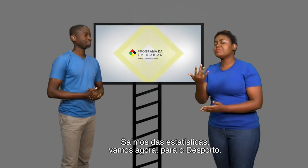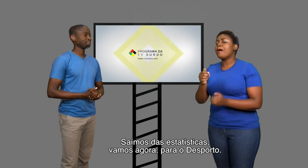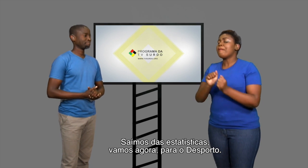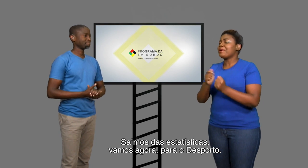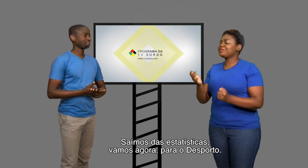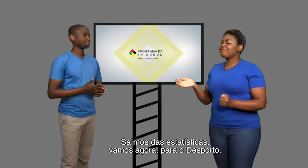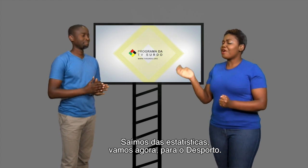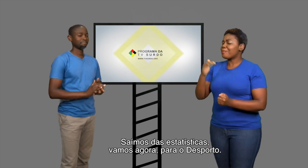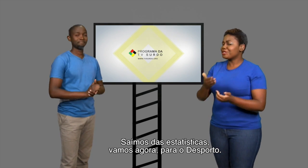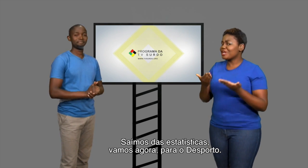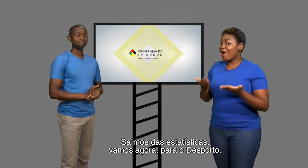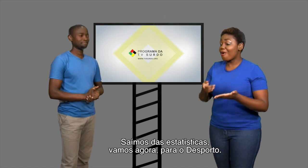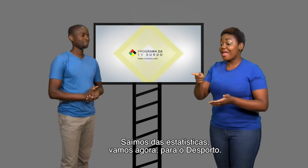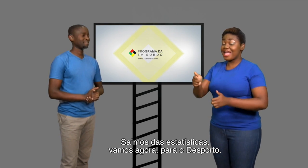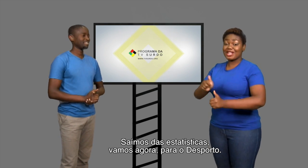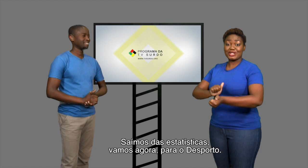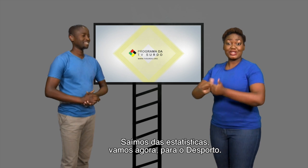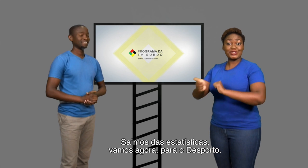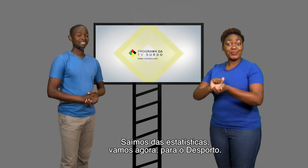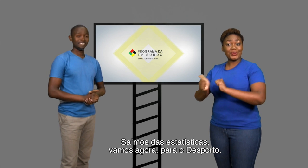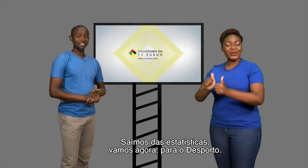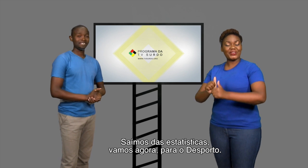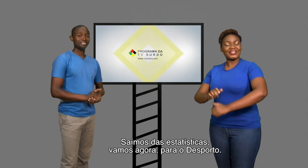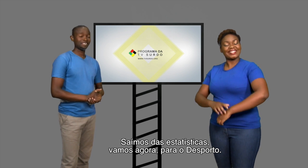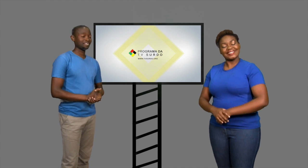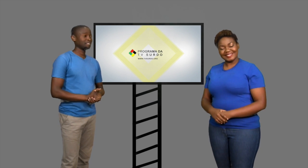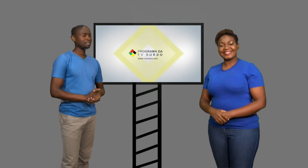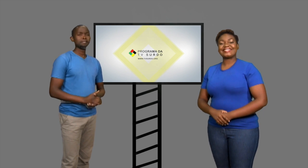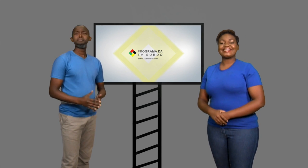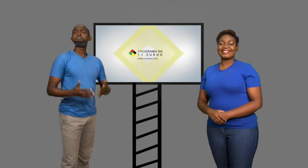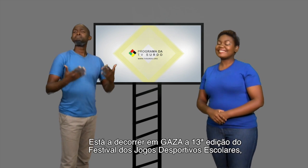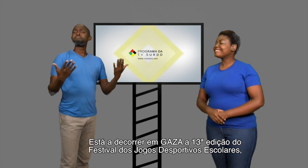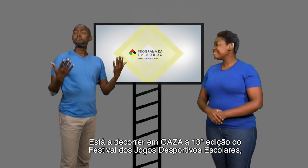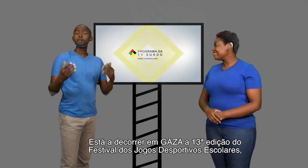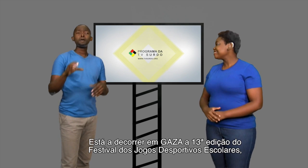Saímos das estatísticas, vamos agora para o desporto.